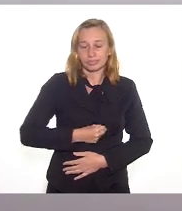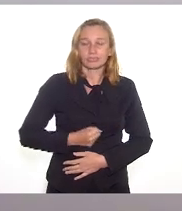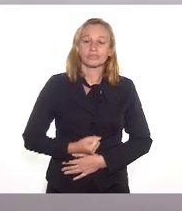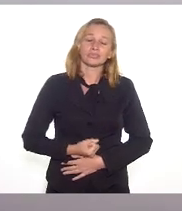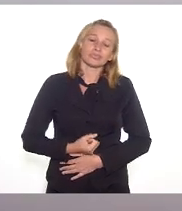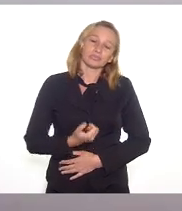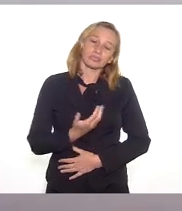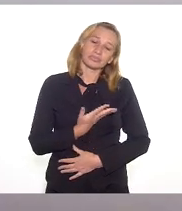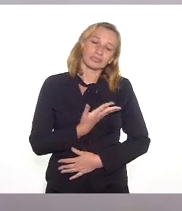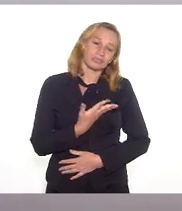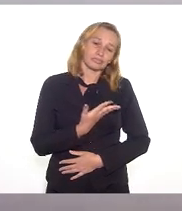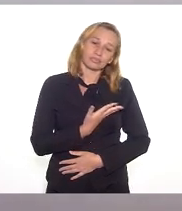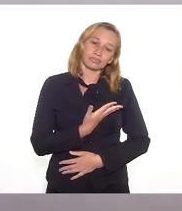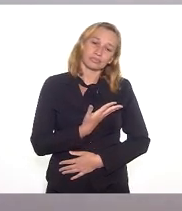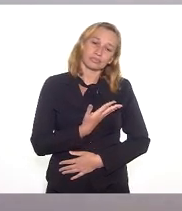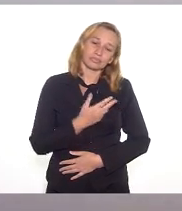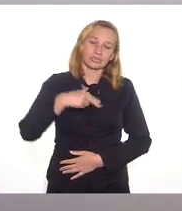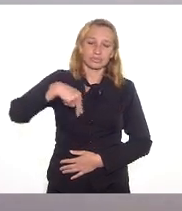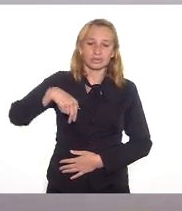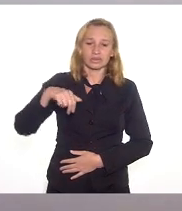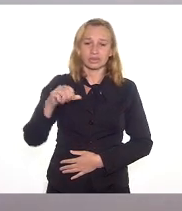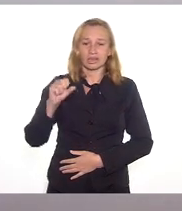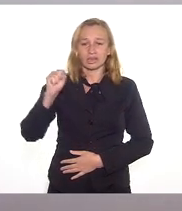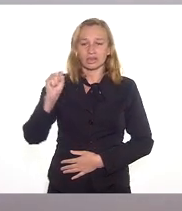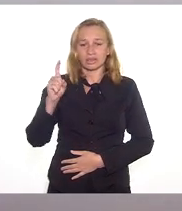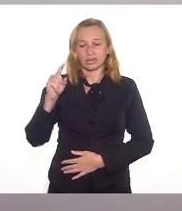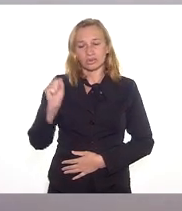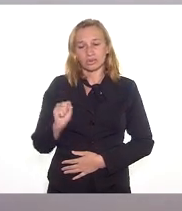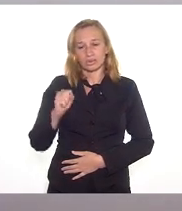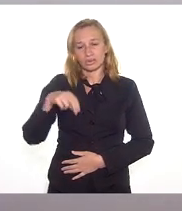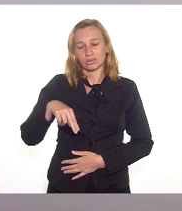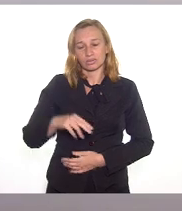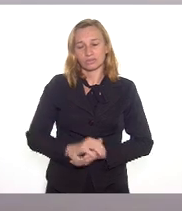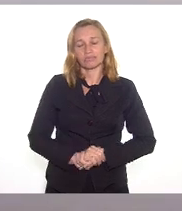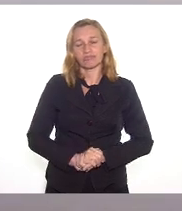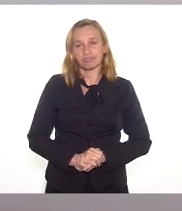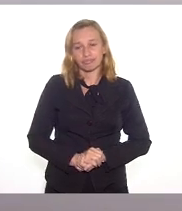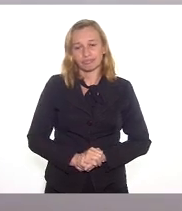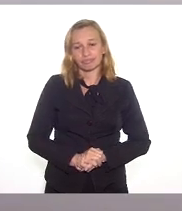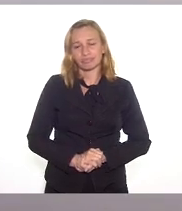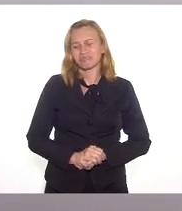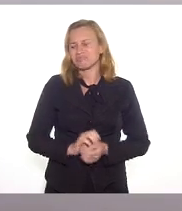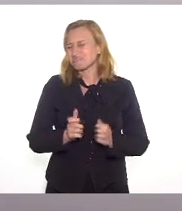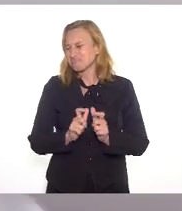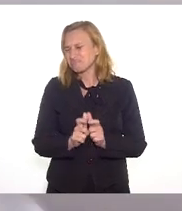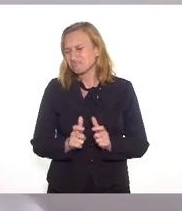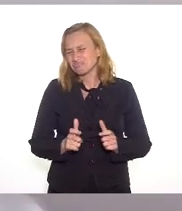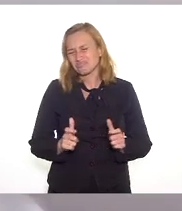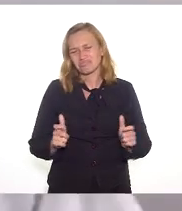companheiro Nelson Sargent, grande compositor, grande